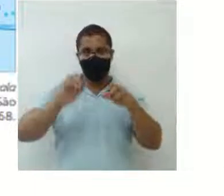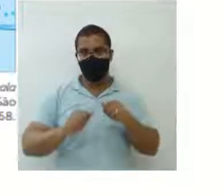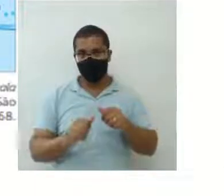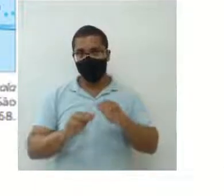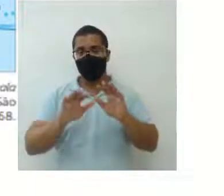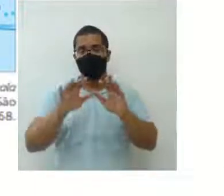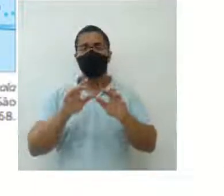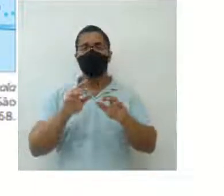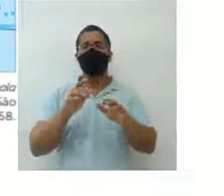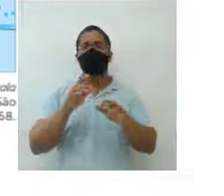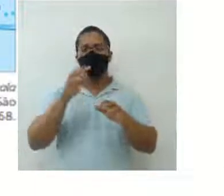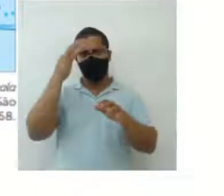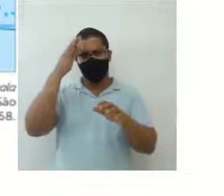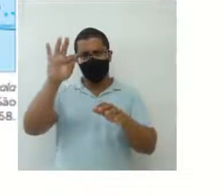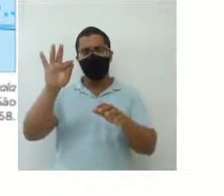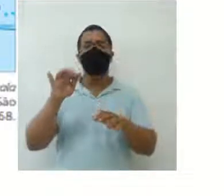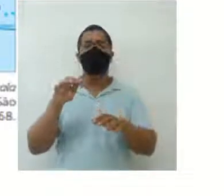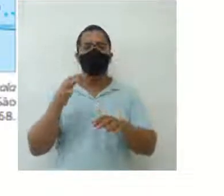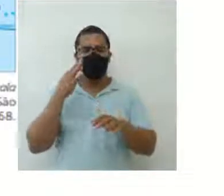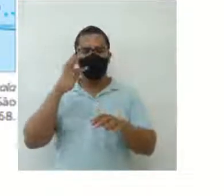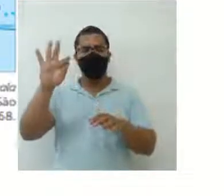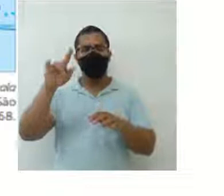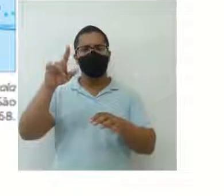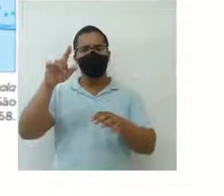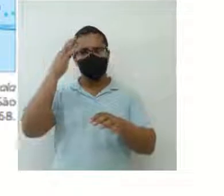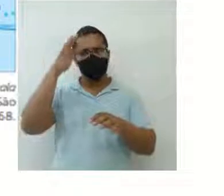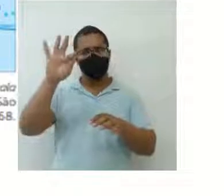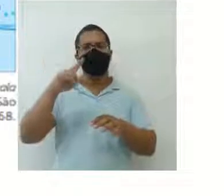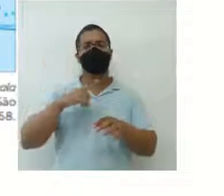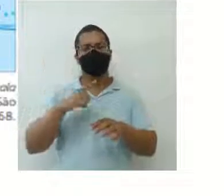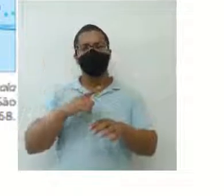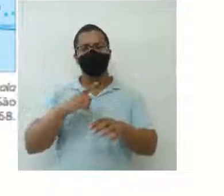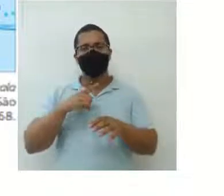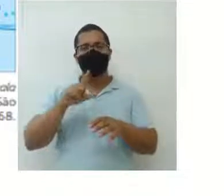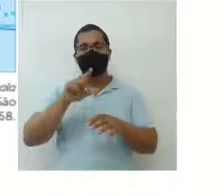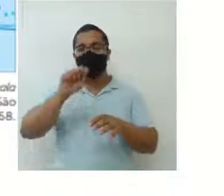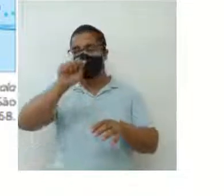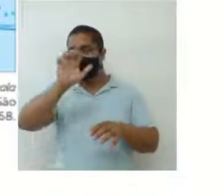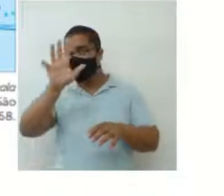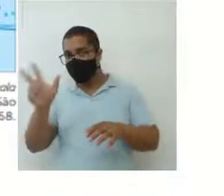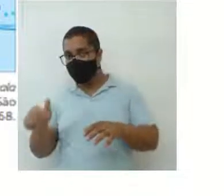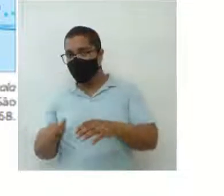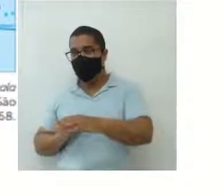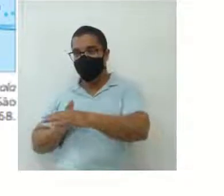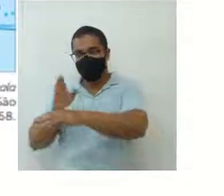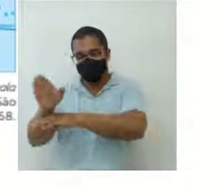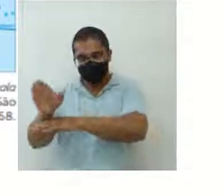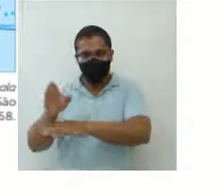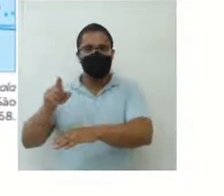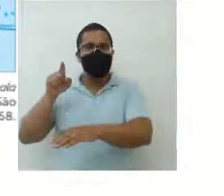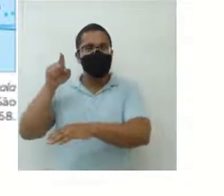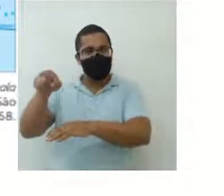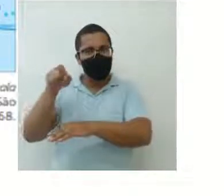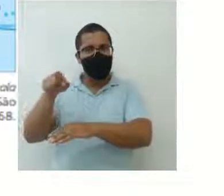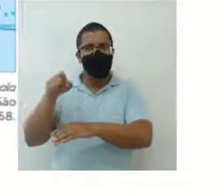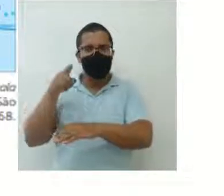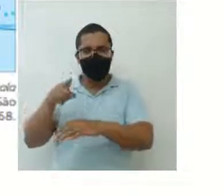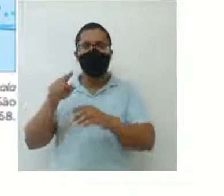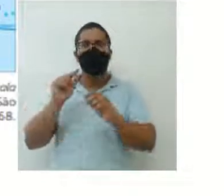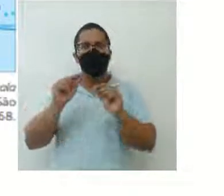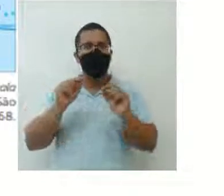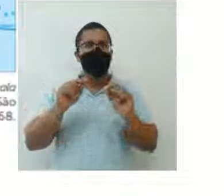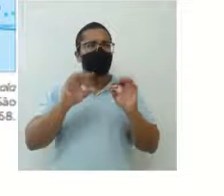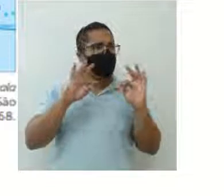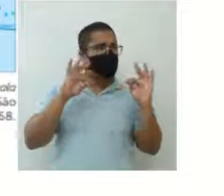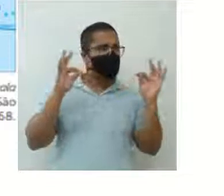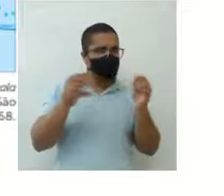França investiu na conquista da África como forma de recuperar seu prestígio